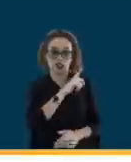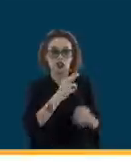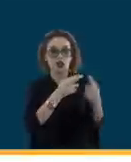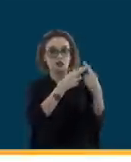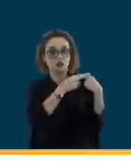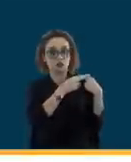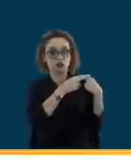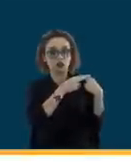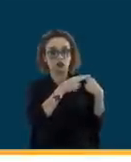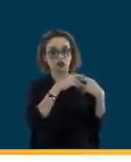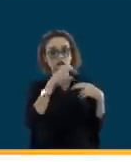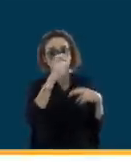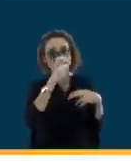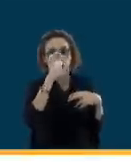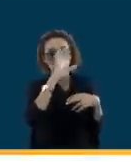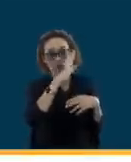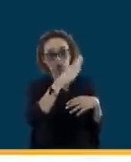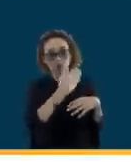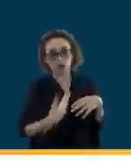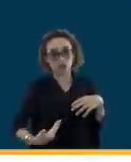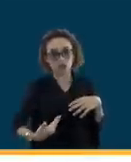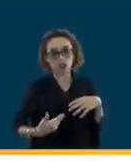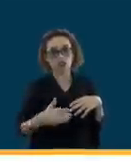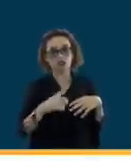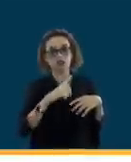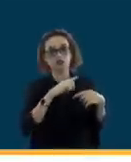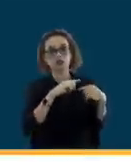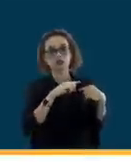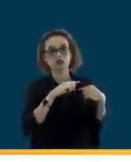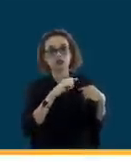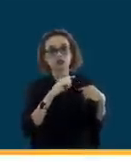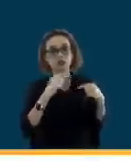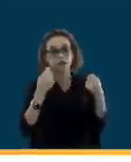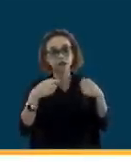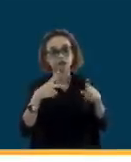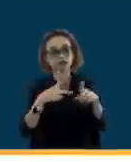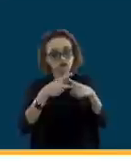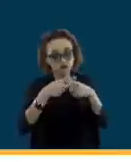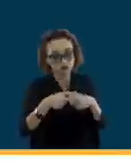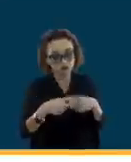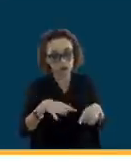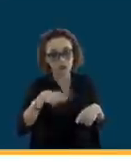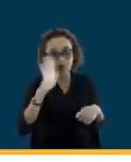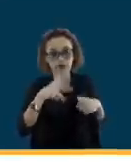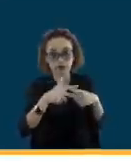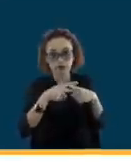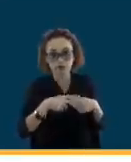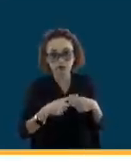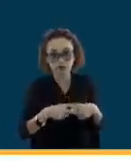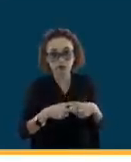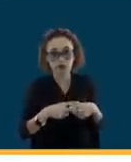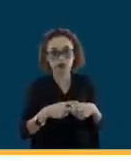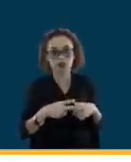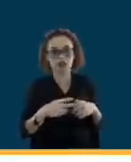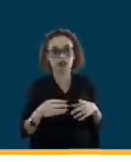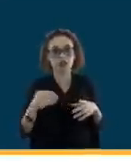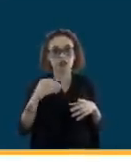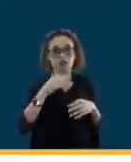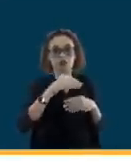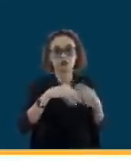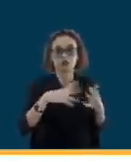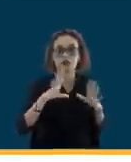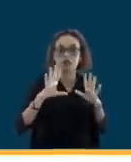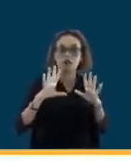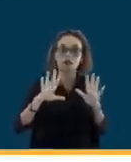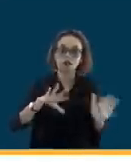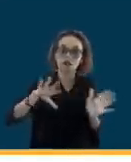Estado e exigiria um pouco mais de ajuste aí, que a gente não tem governabilidade sobre isso. Então, a gestão